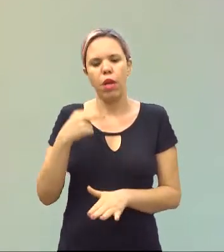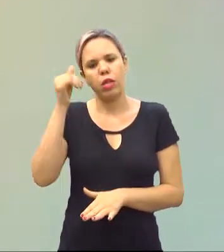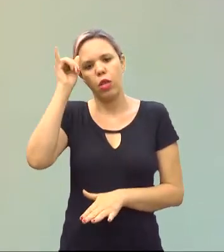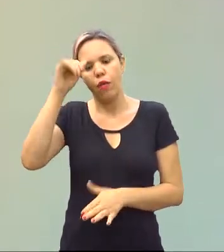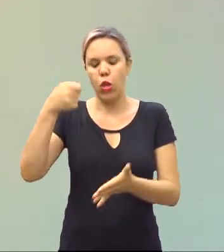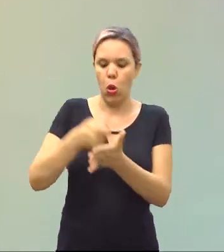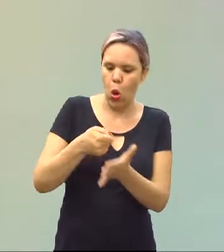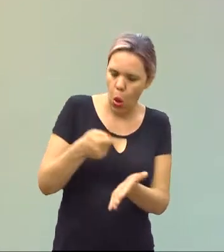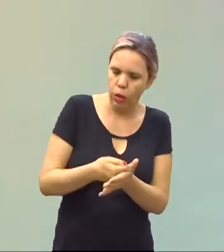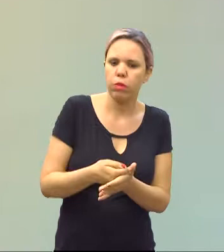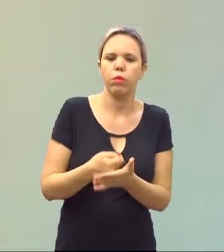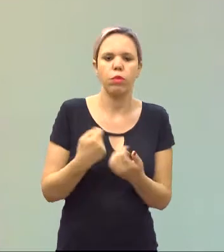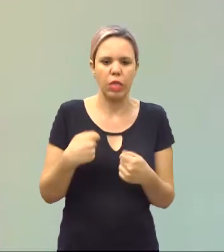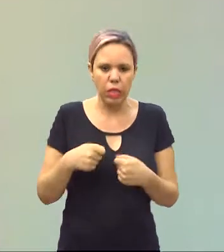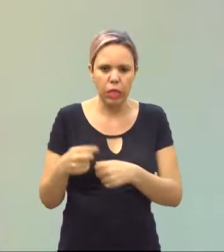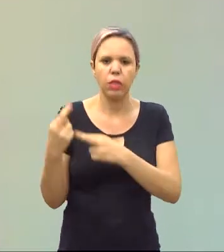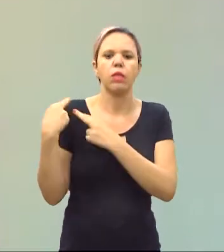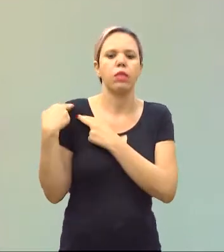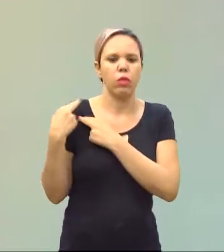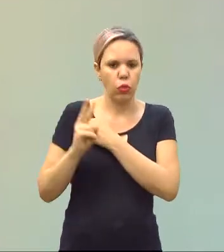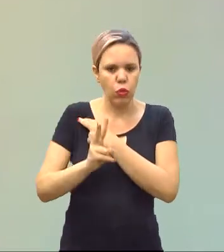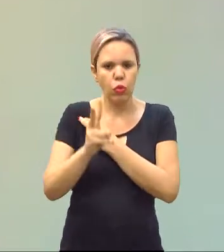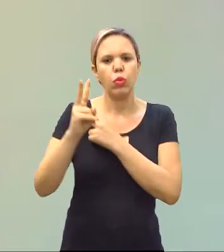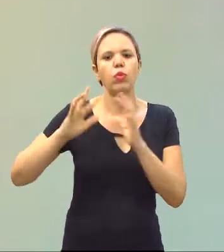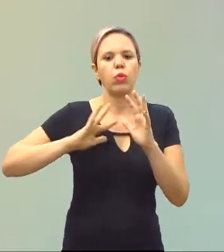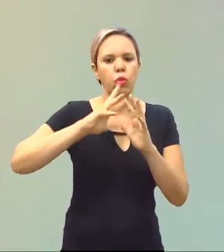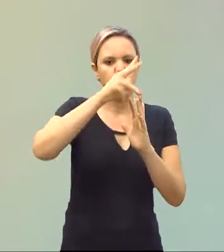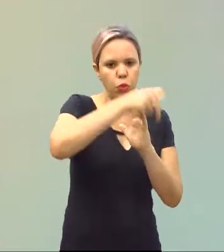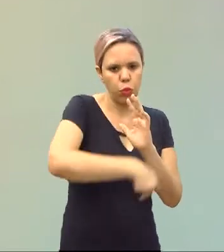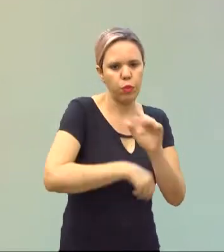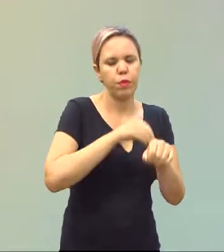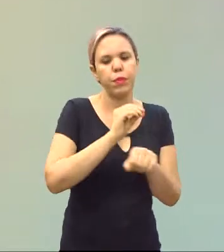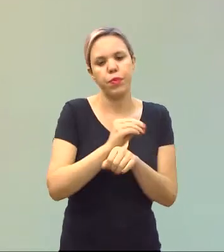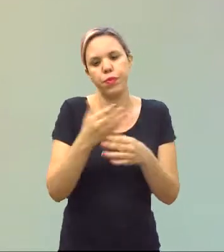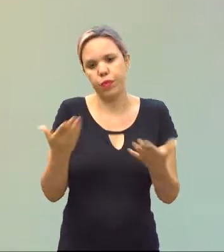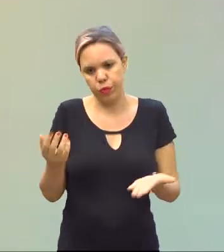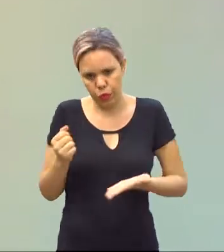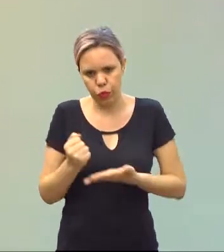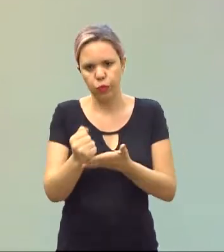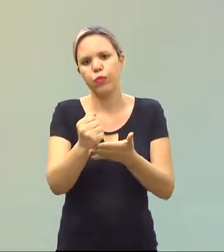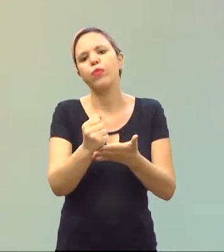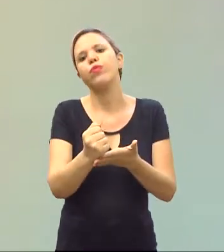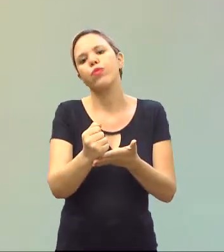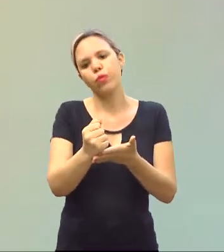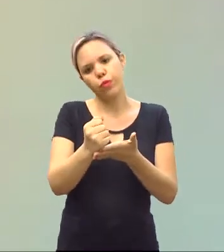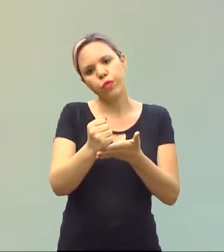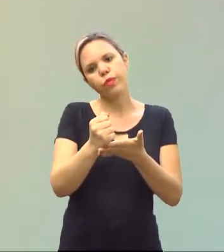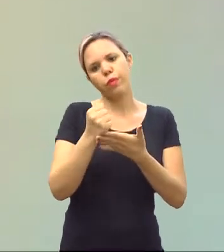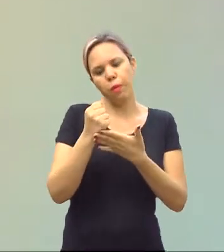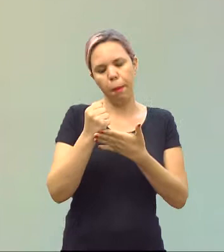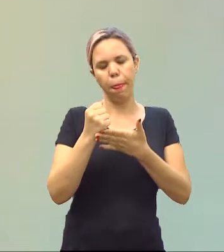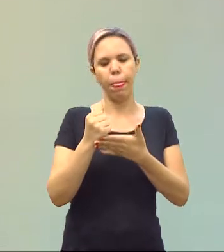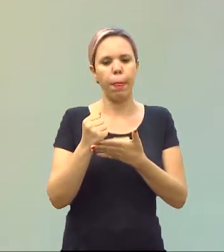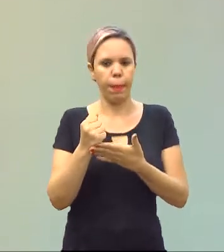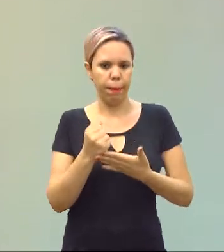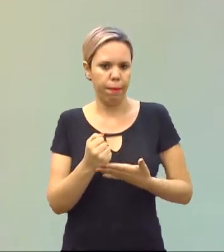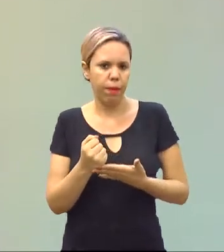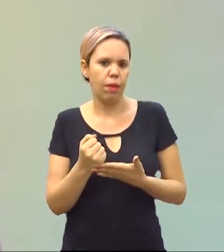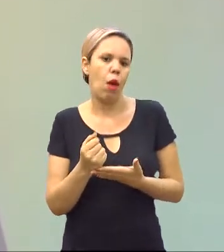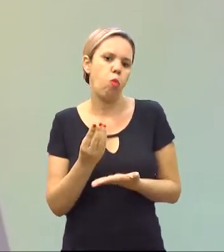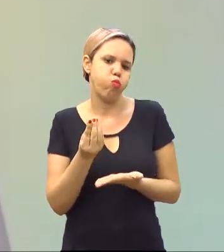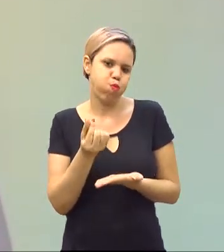nossas obrigatoriedades e responsabilidades ambientais, mas ajuda bastante com relação a